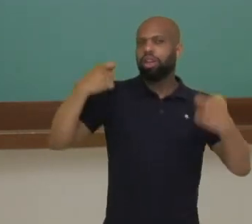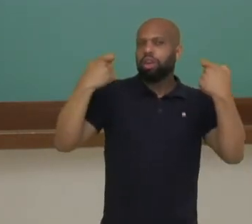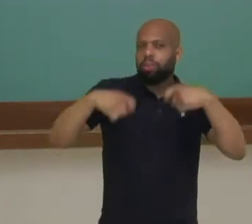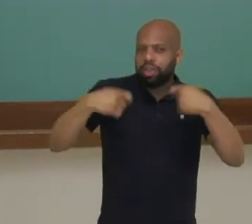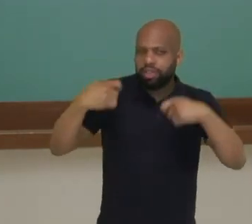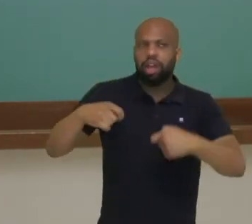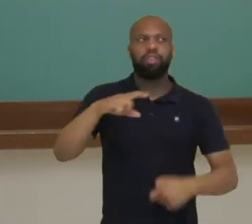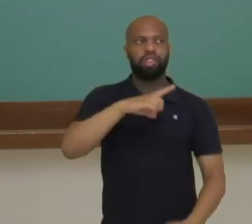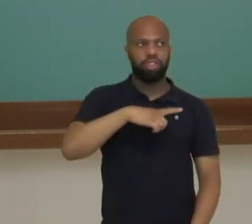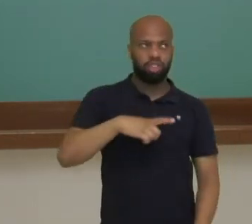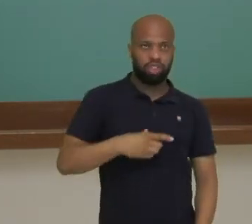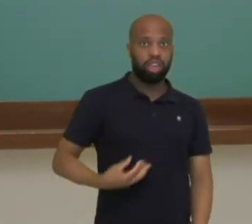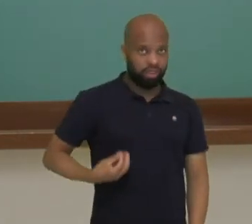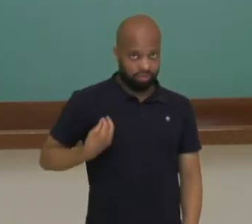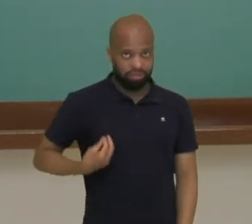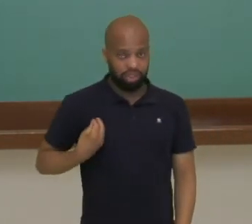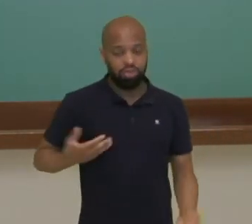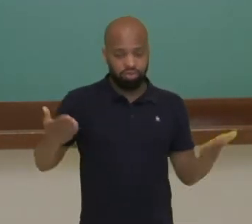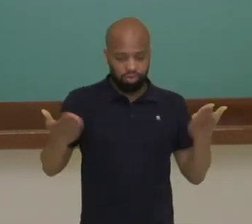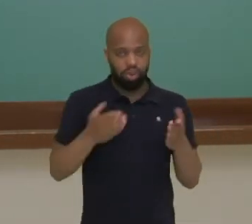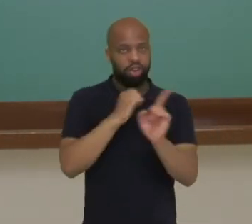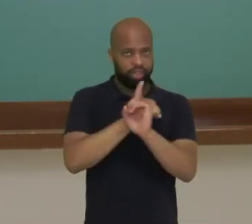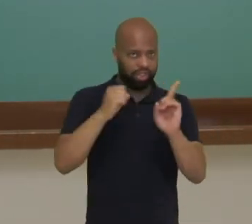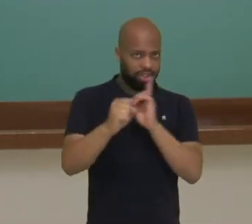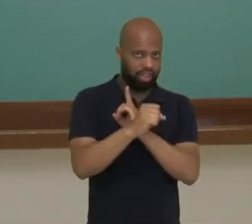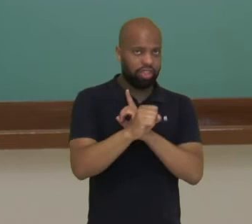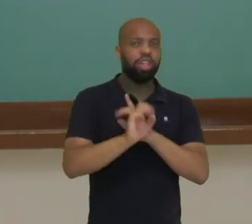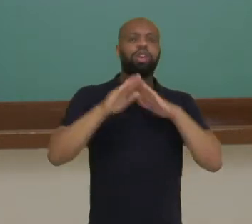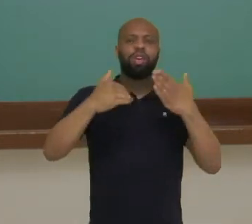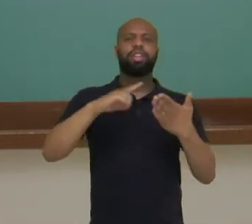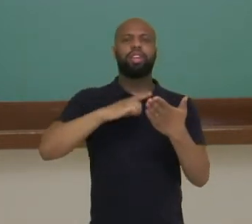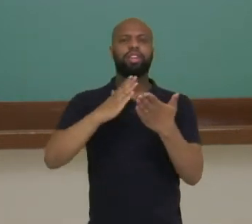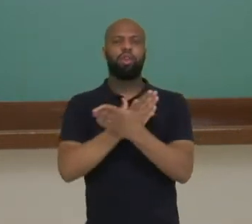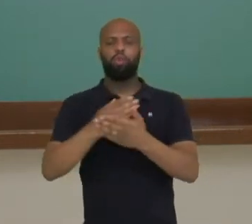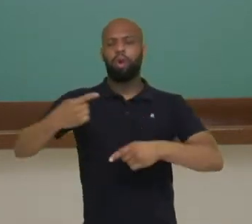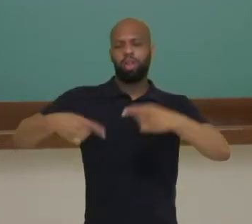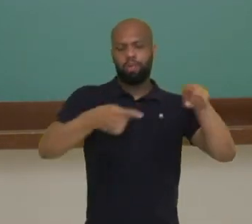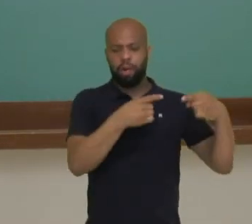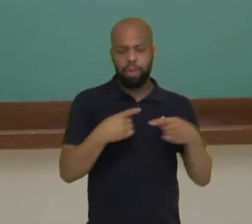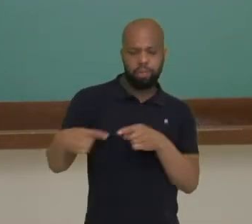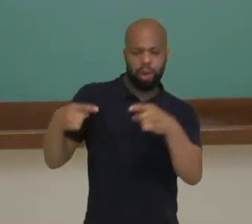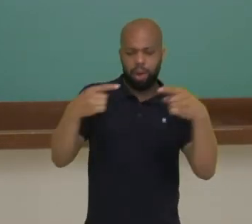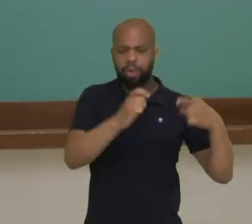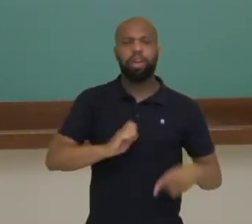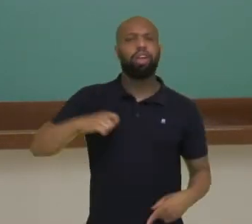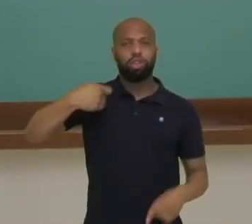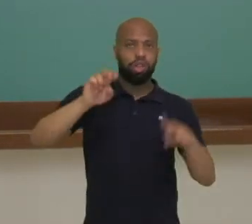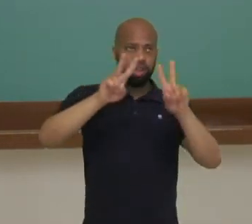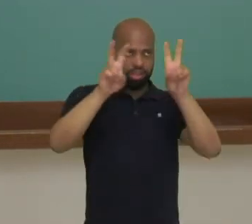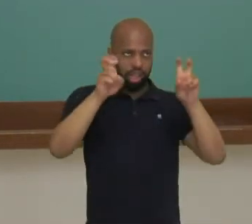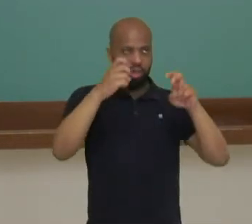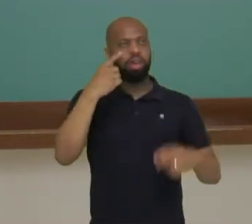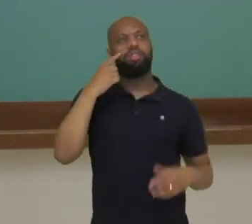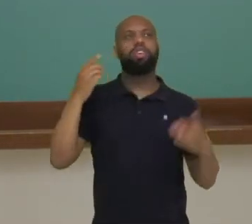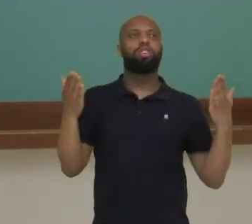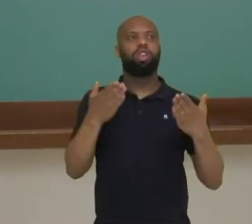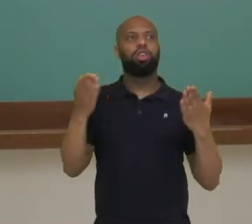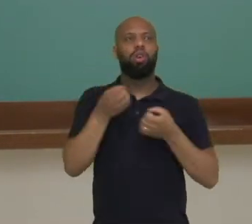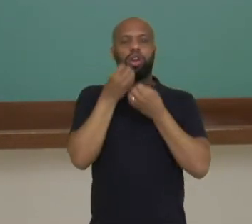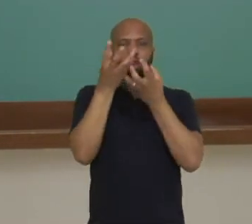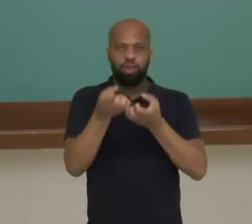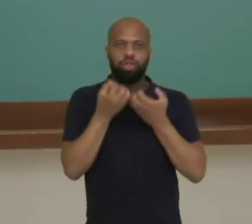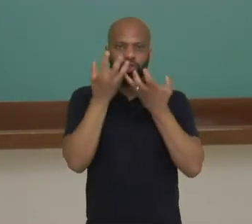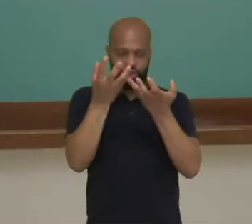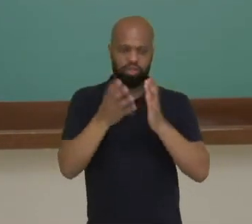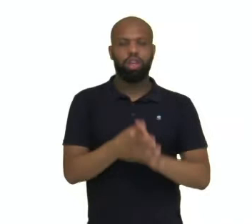está presente na nossa sociedade hoje? Será que a gente tem algumas discussões sobre isso? Olha só, vamos ver essa notícia?